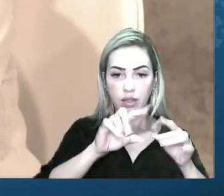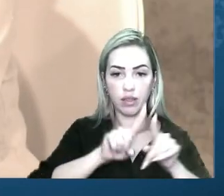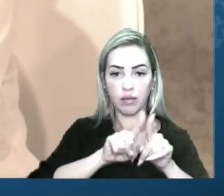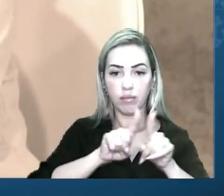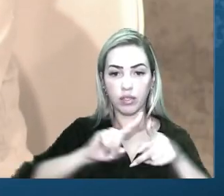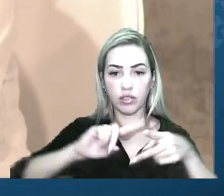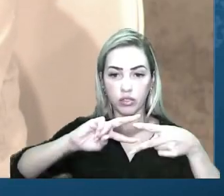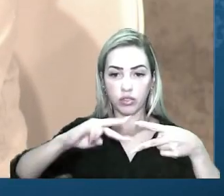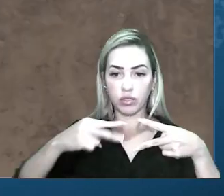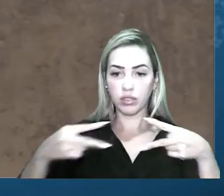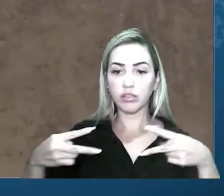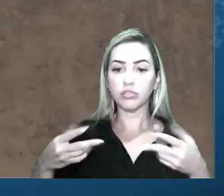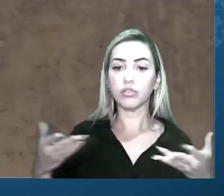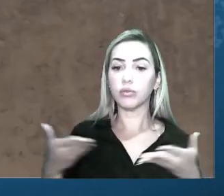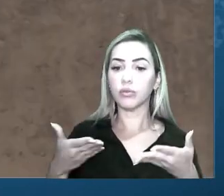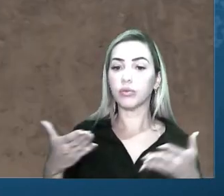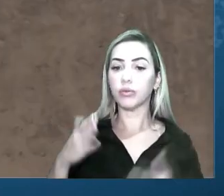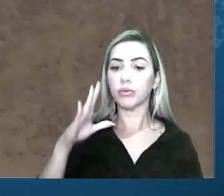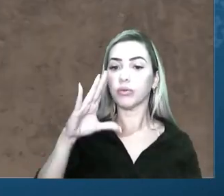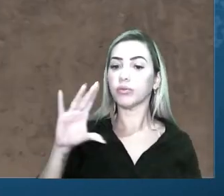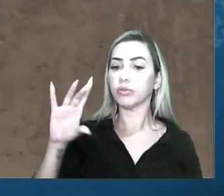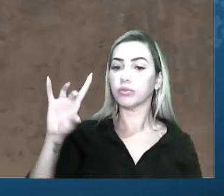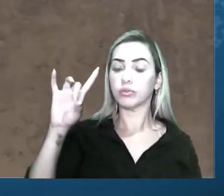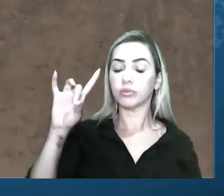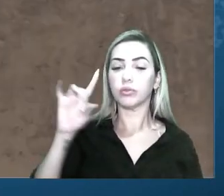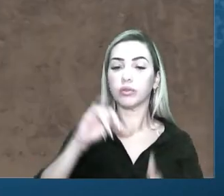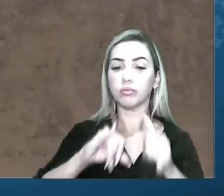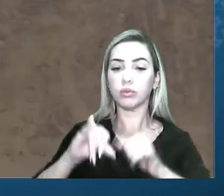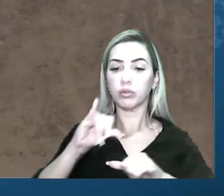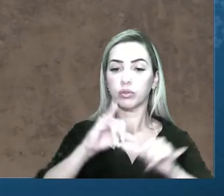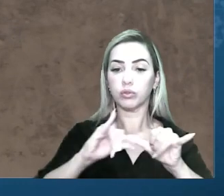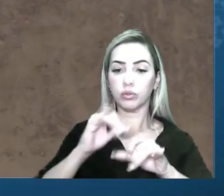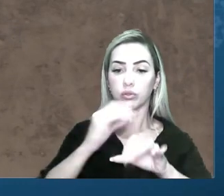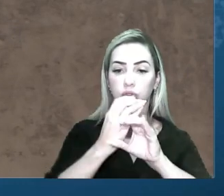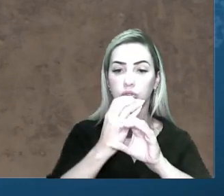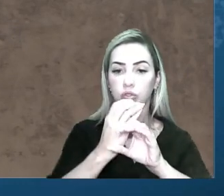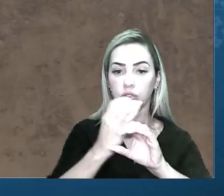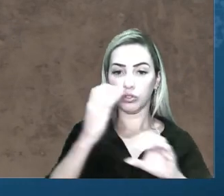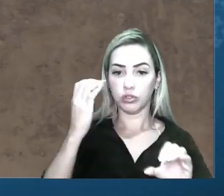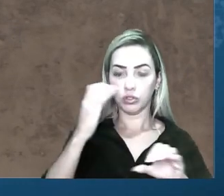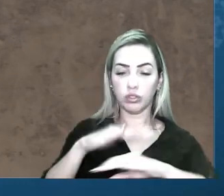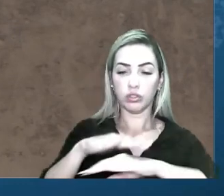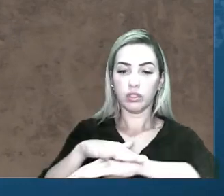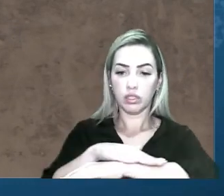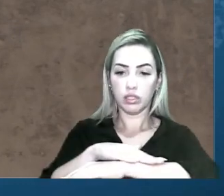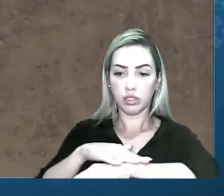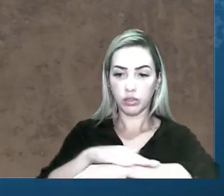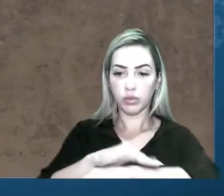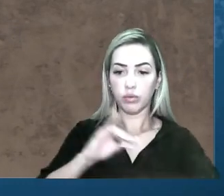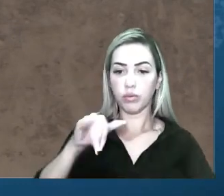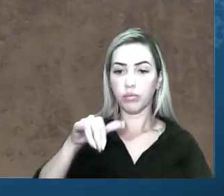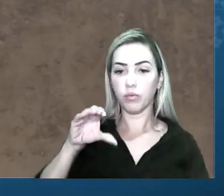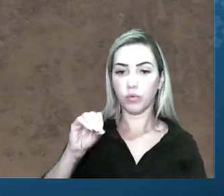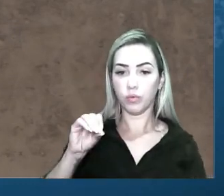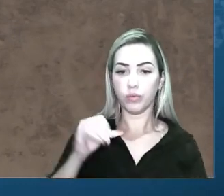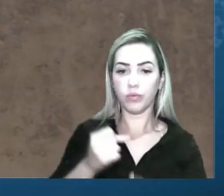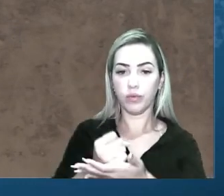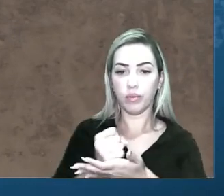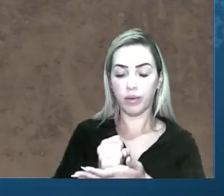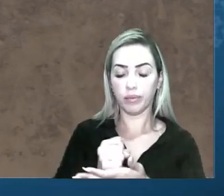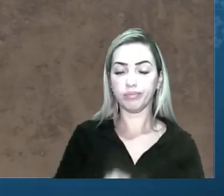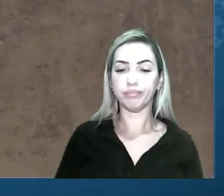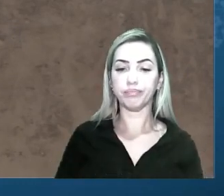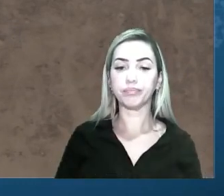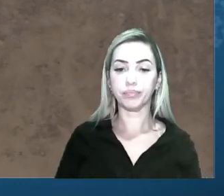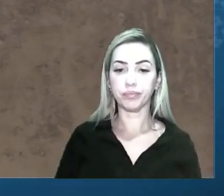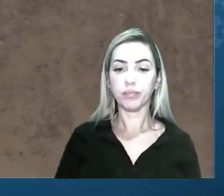Atualmente coordena o Laboratório de Engenharia Tecidual e Imunofarmacologia. Como palestrantes